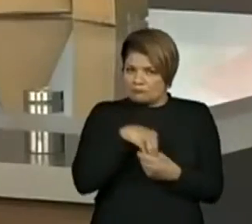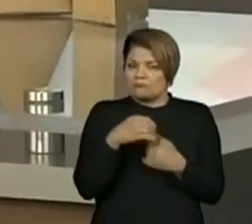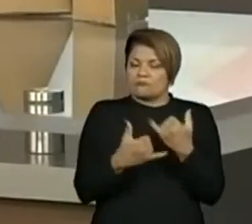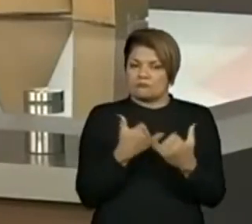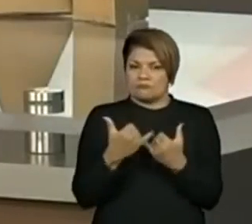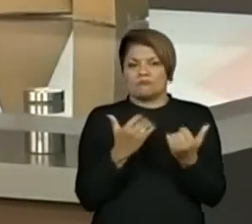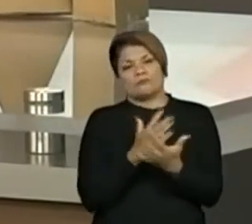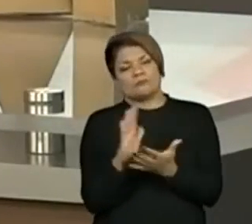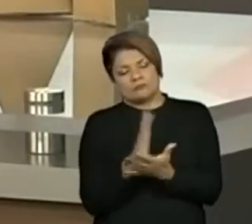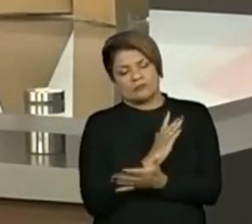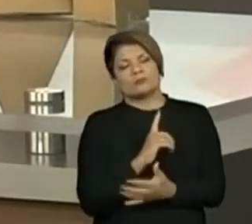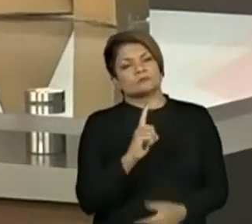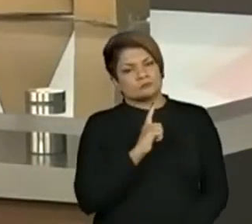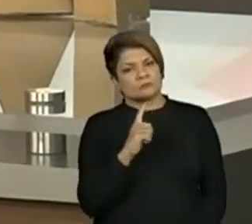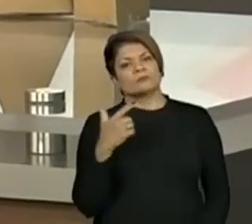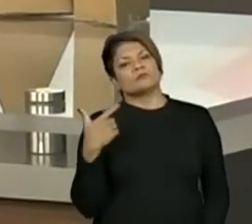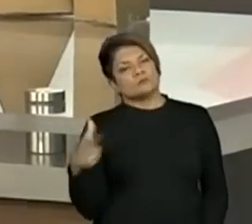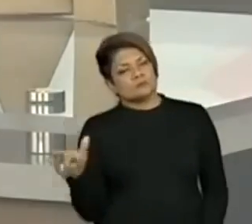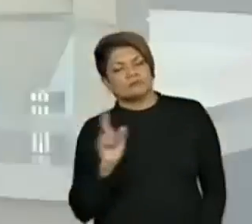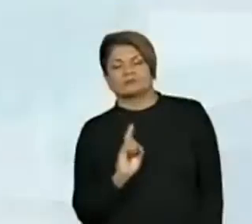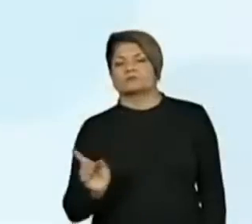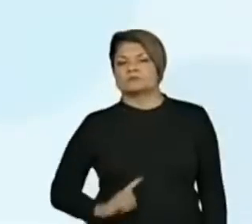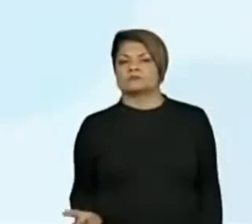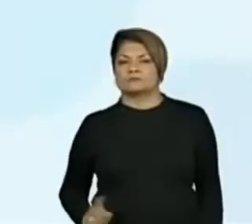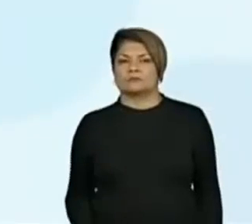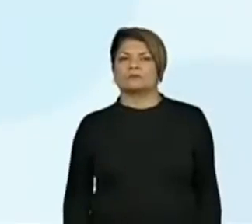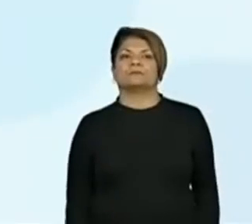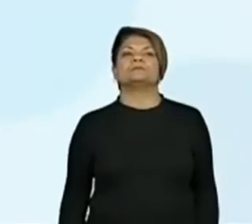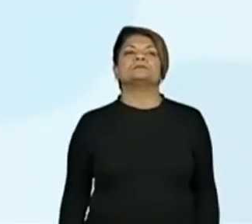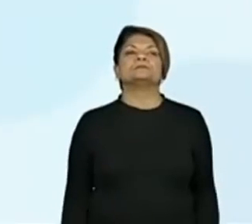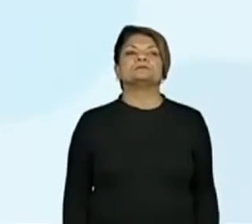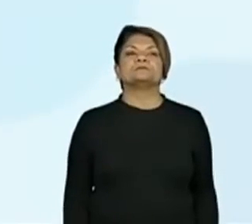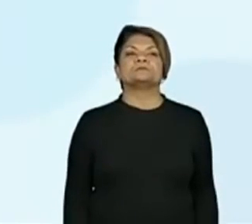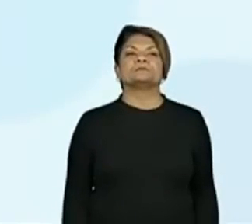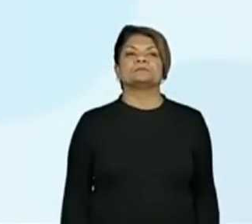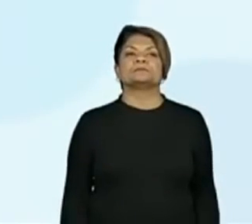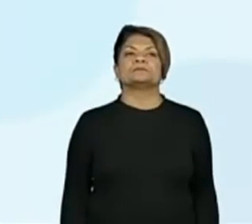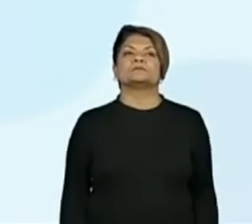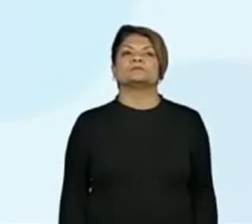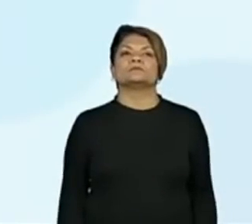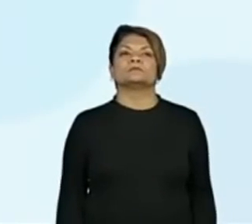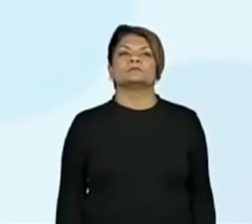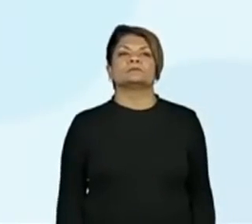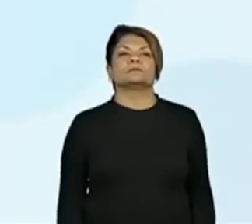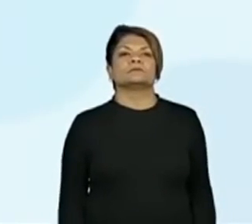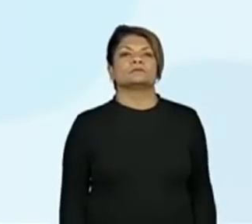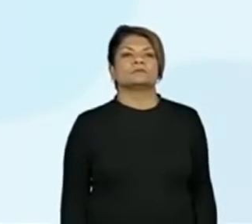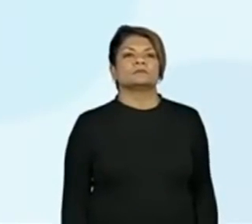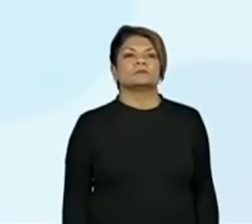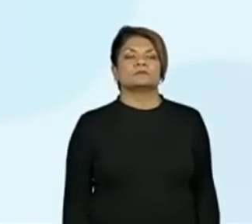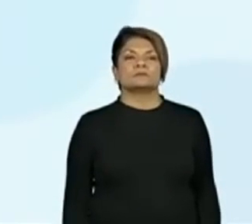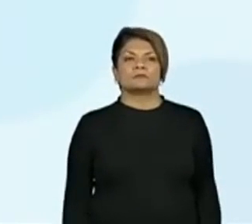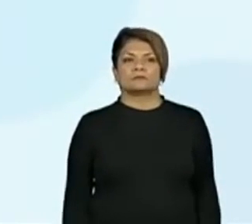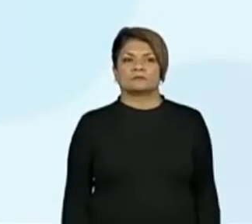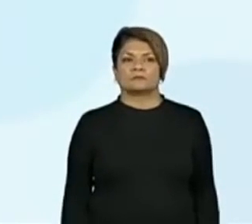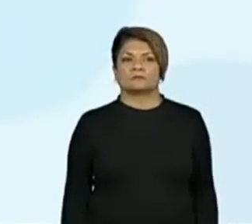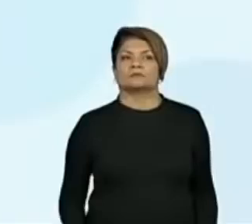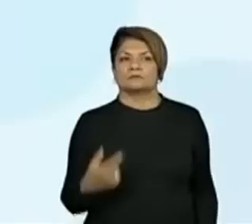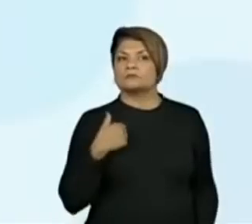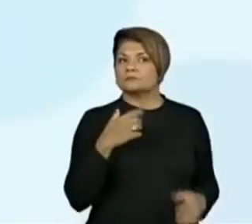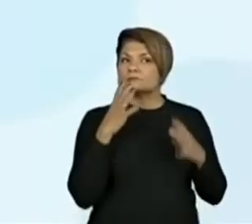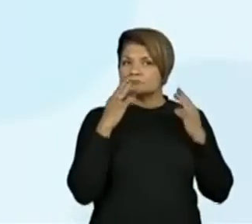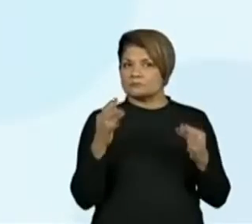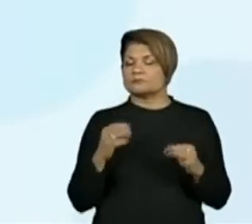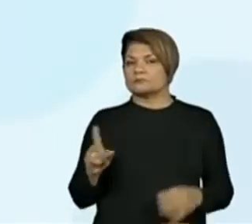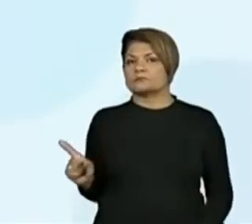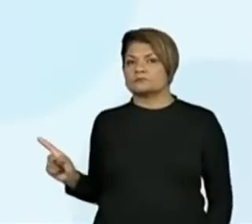Algumas vão aparecer e outras... Outras não. Não. Né? Então vamos observar aí a imagem. E a Pro